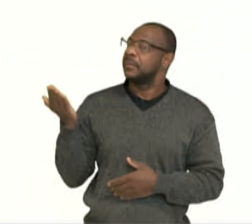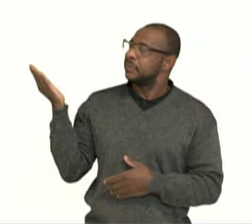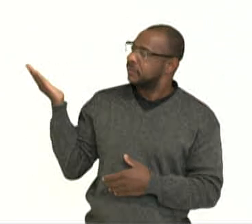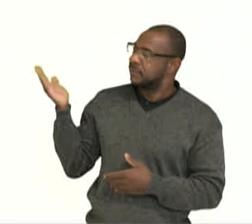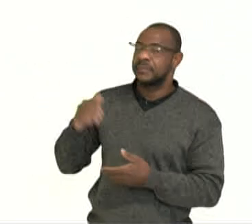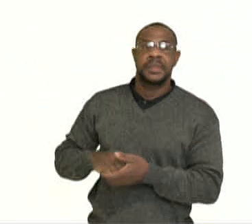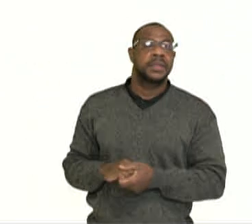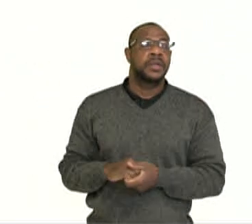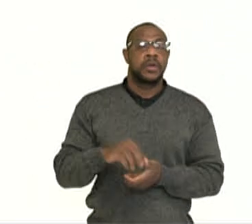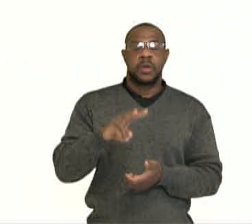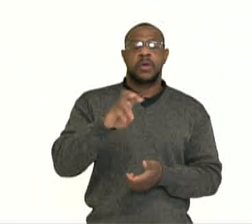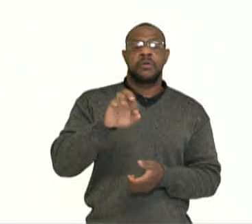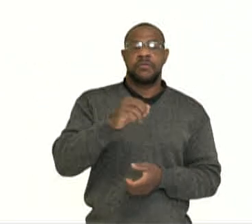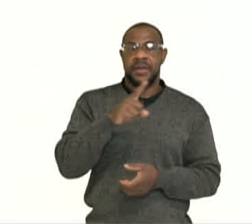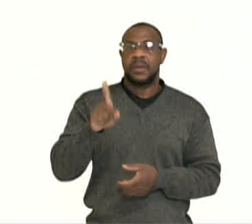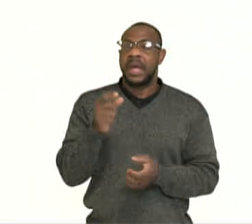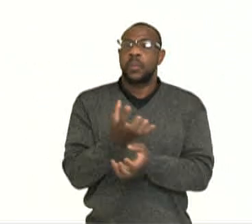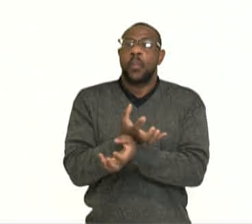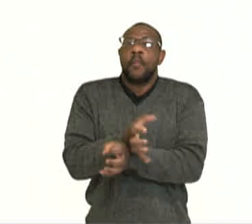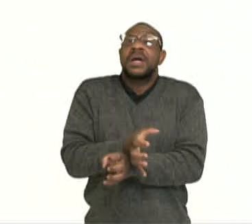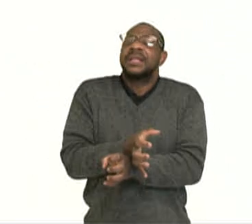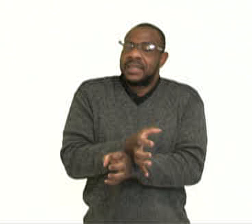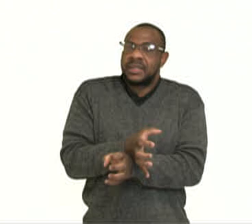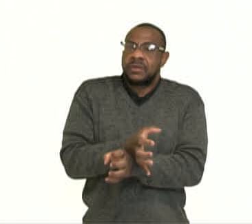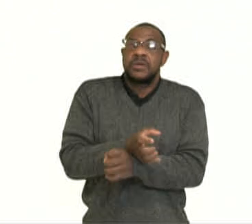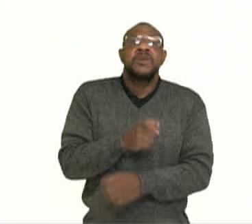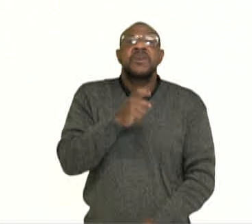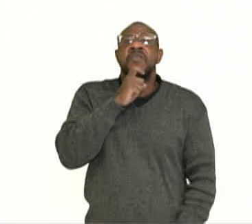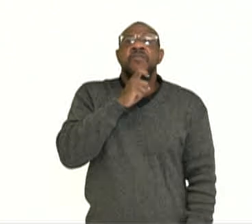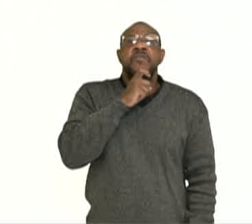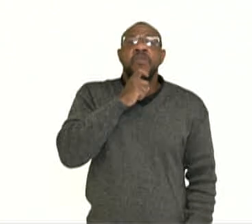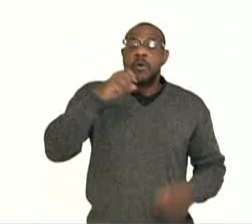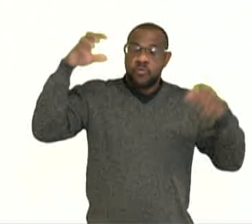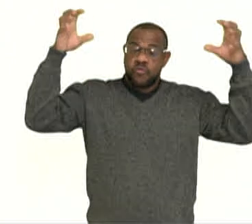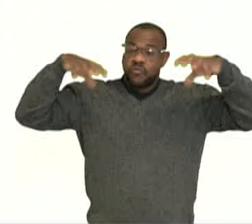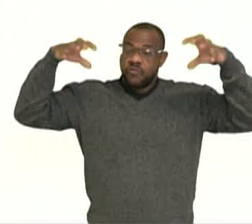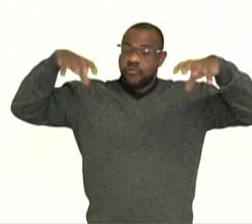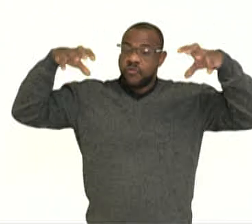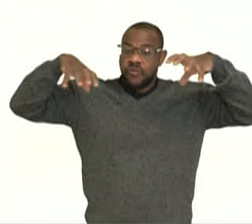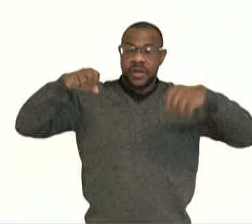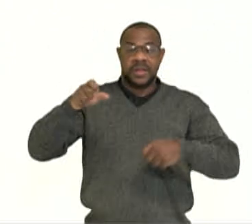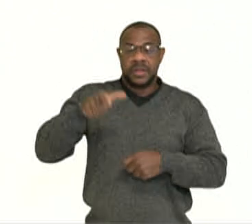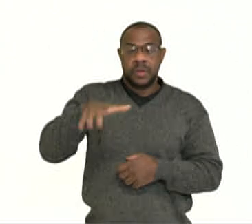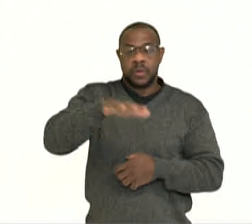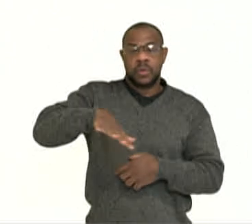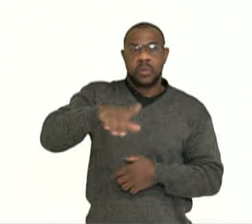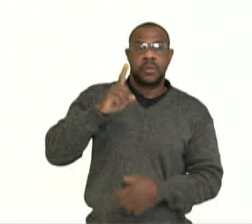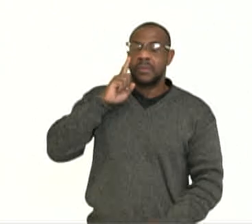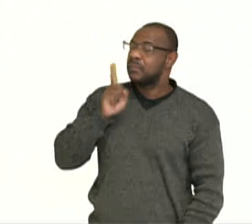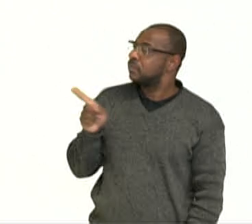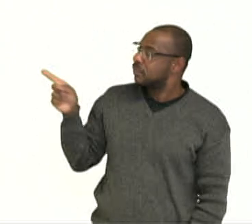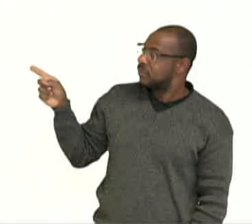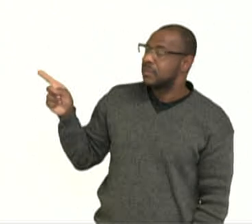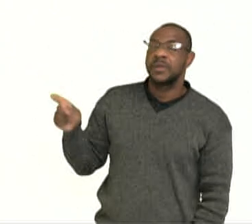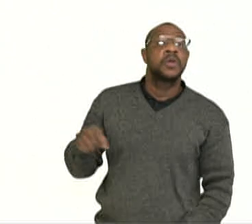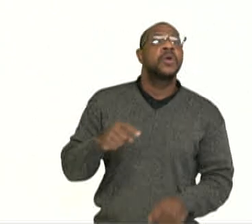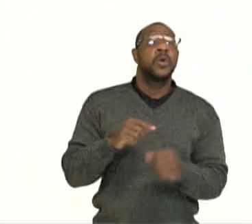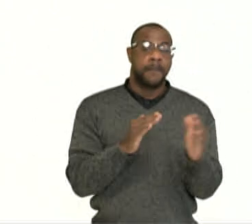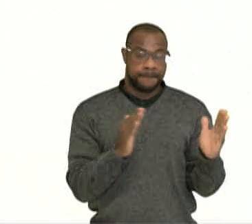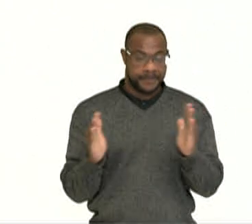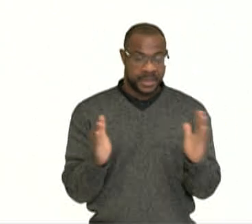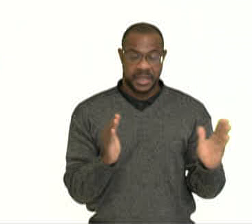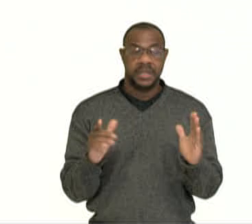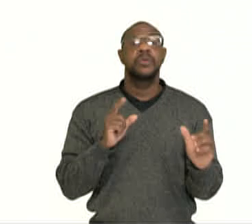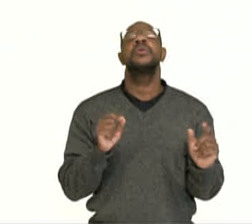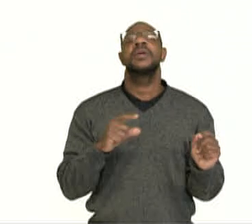os verões eles são secos e os invernos são chuvosos. Então, os momentos em que ocorrem a maior quantidade de